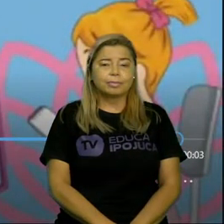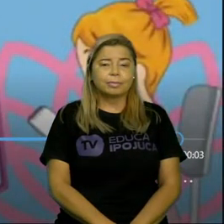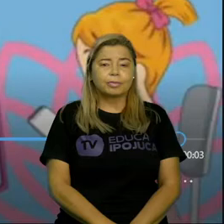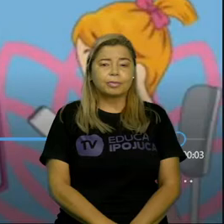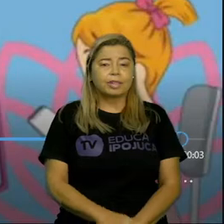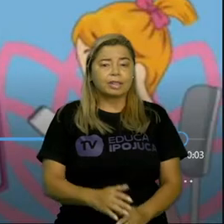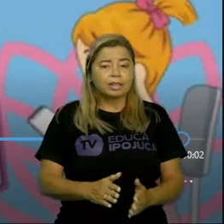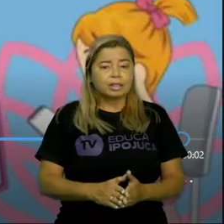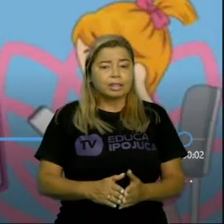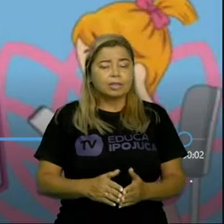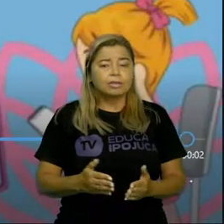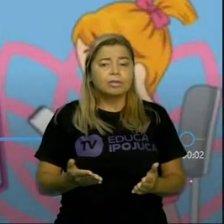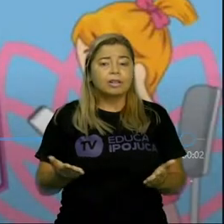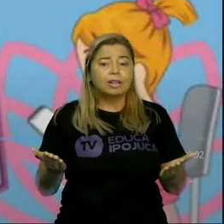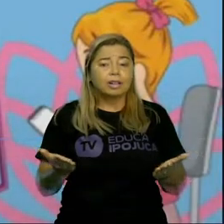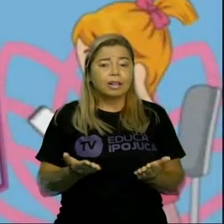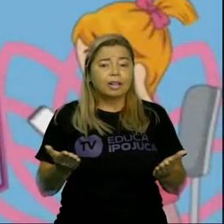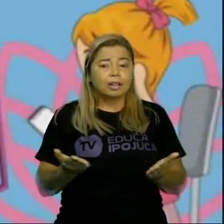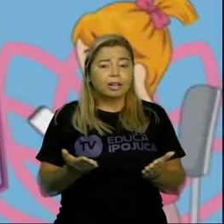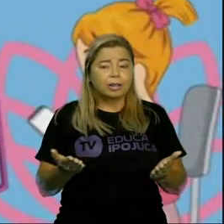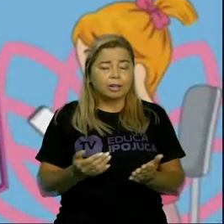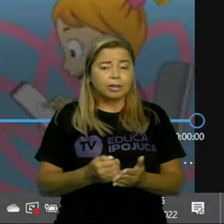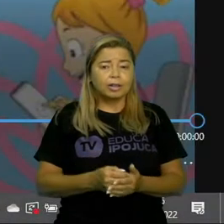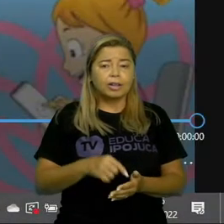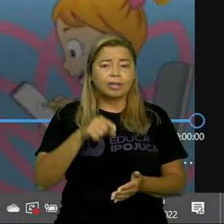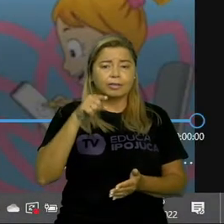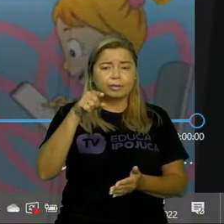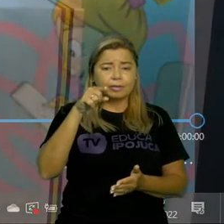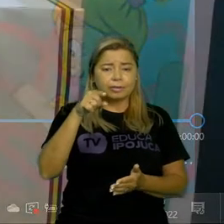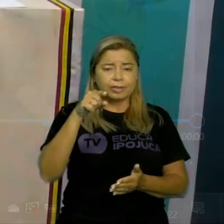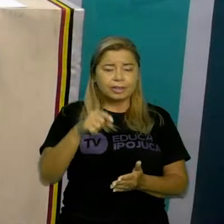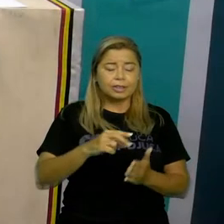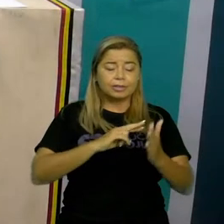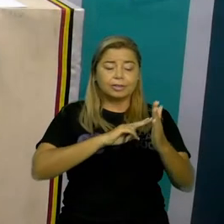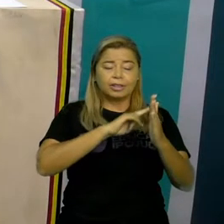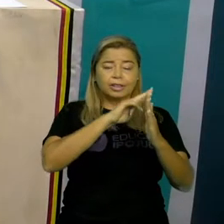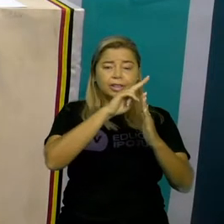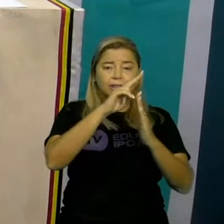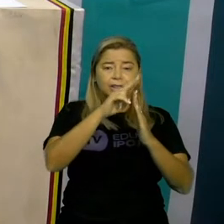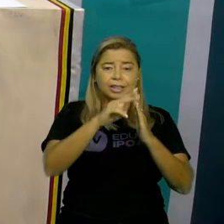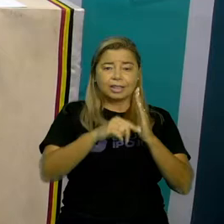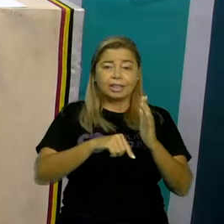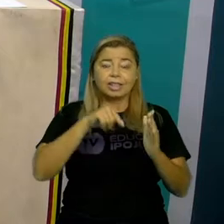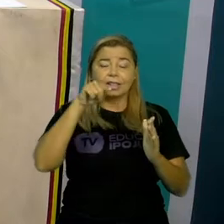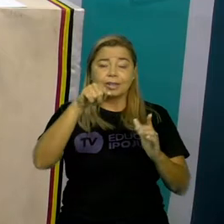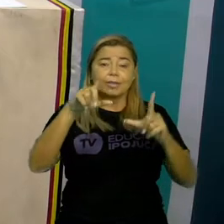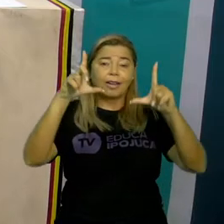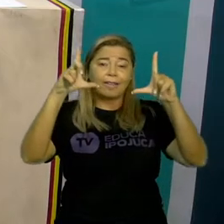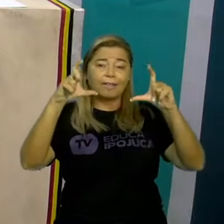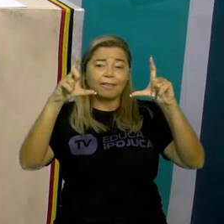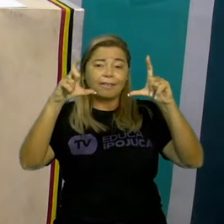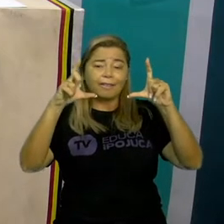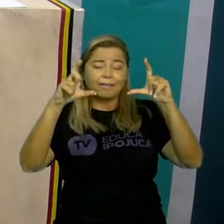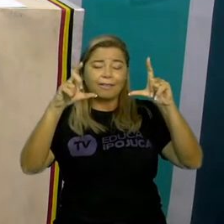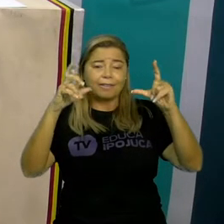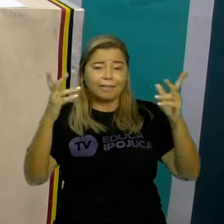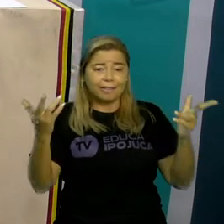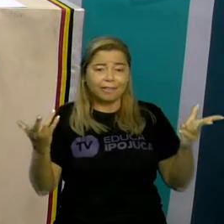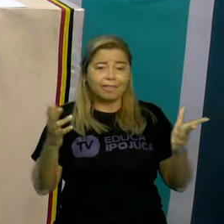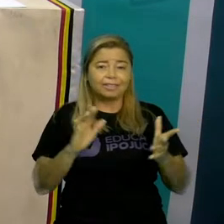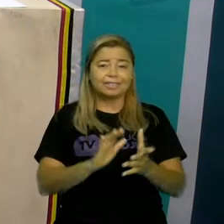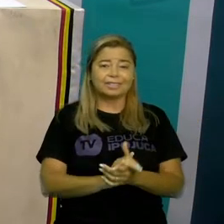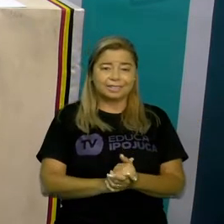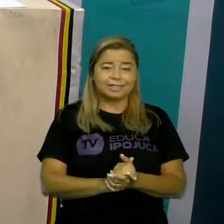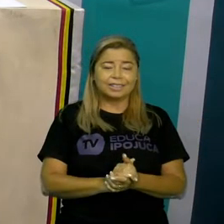Para encerrar, faça um autorretrato bem bonito. E é essa a